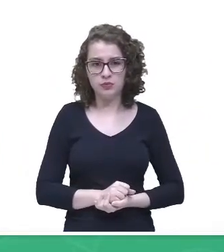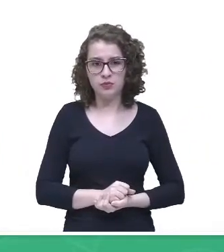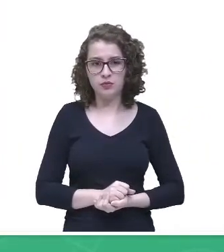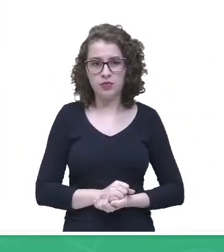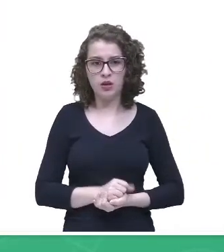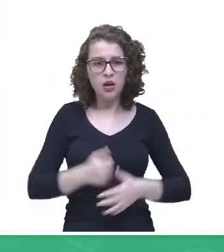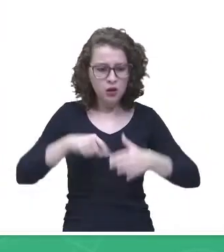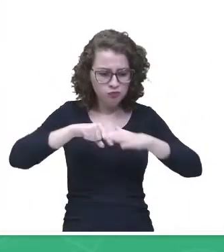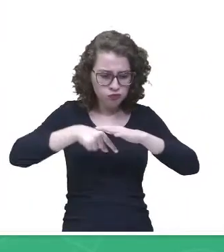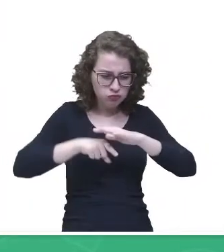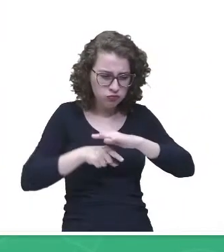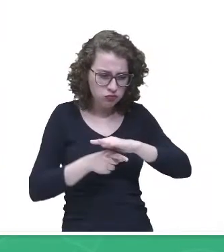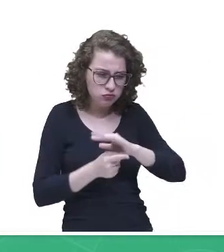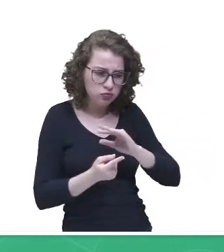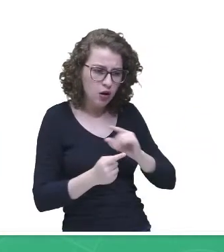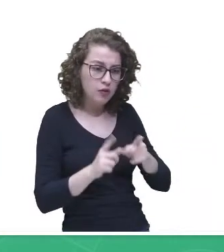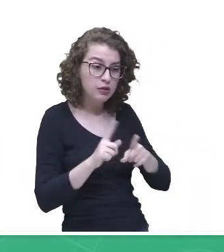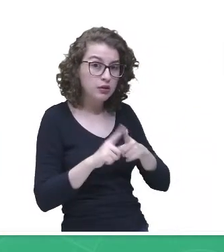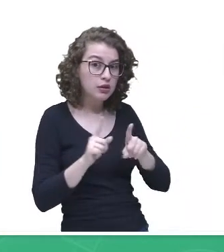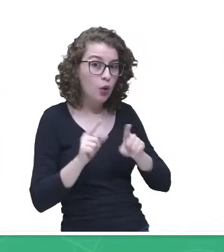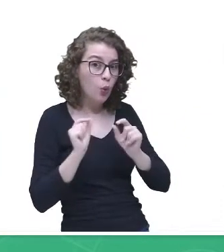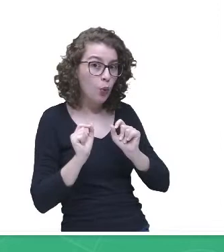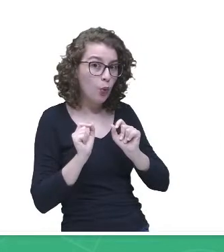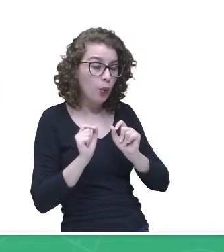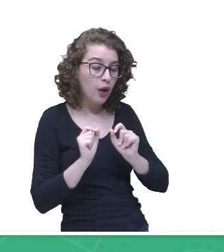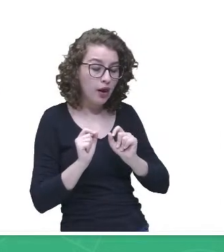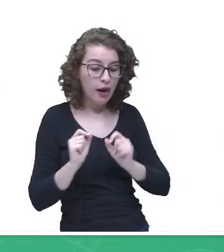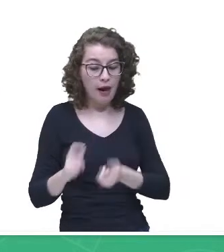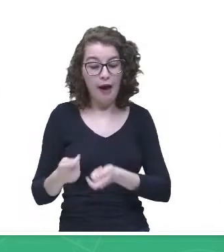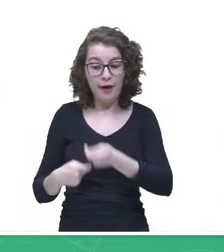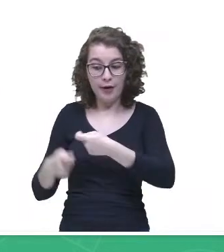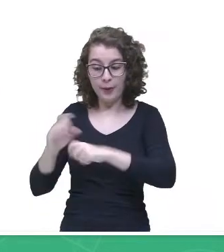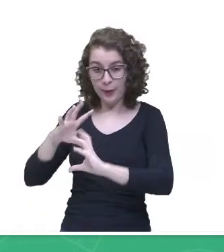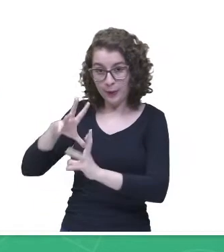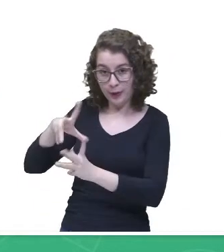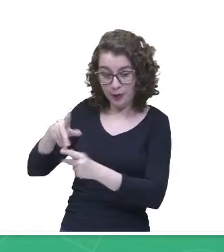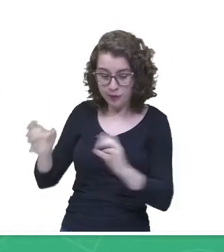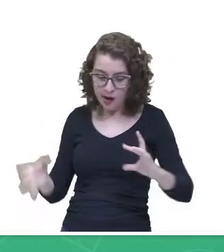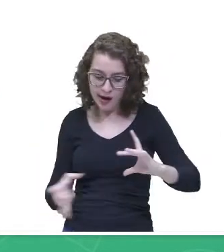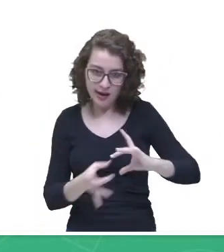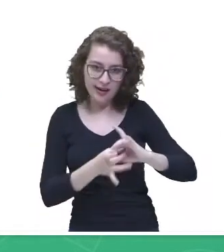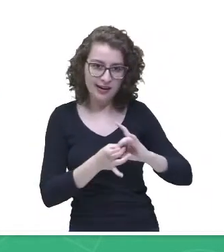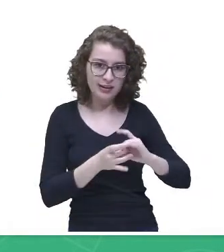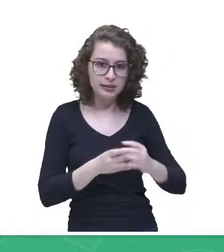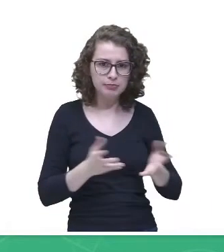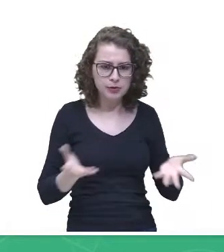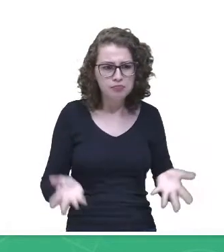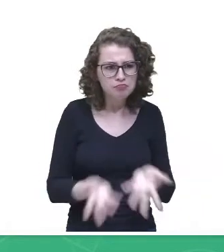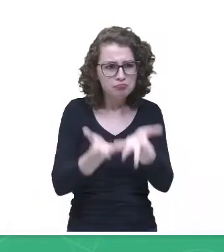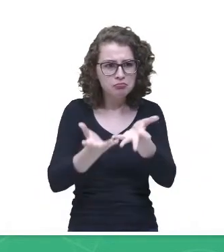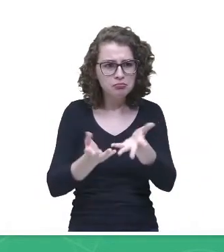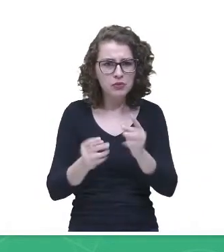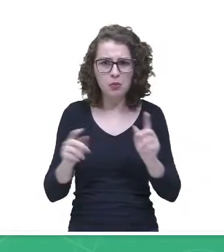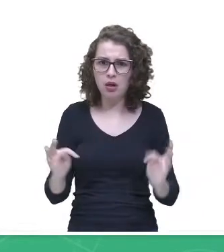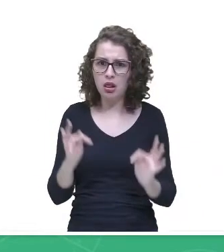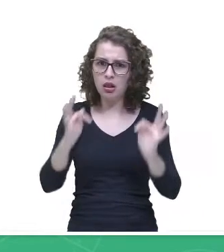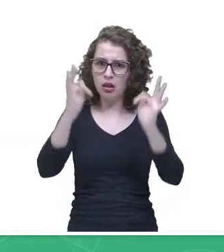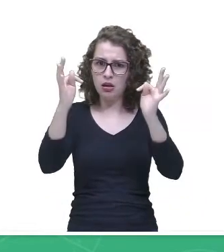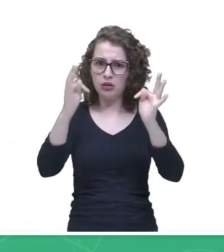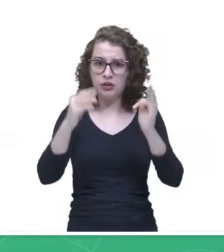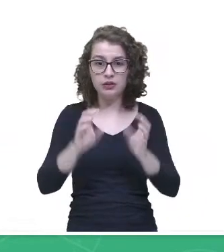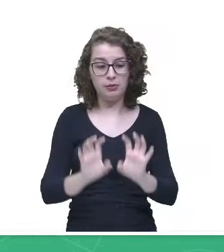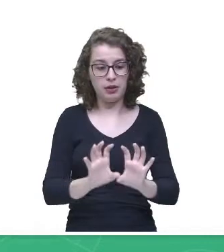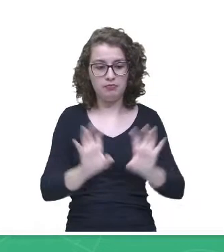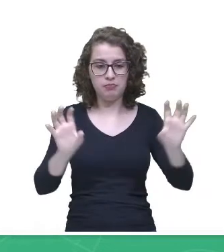profunda integração com a economia global, irradiam progressos tecnológicos e